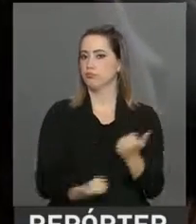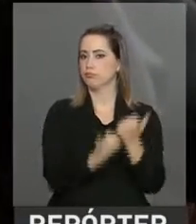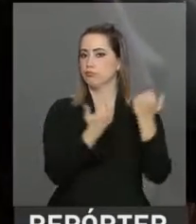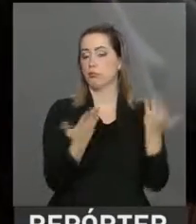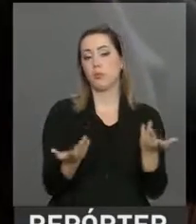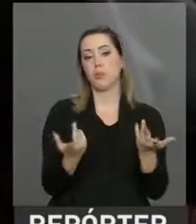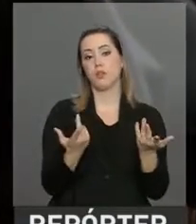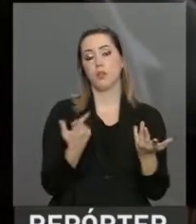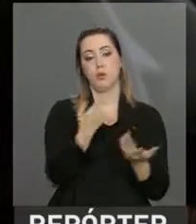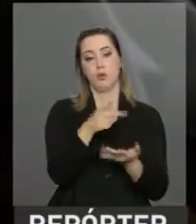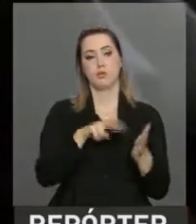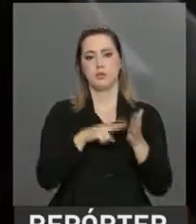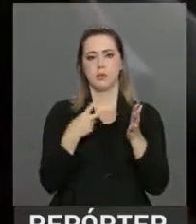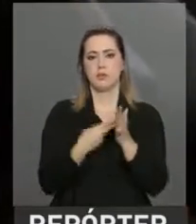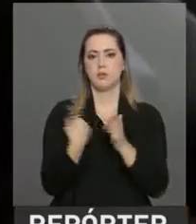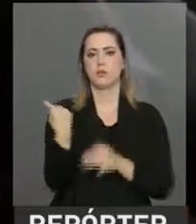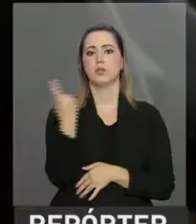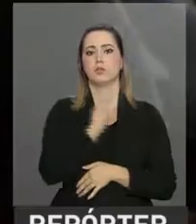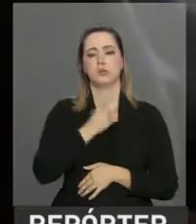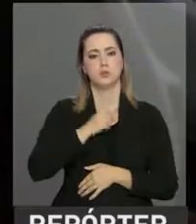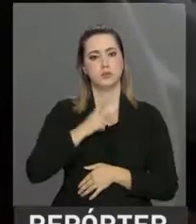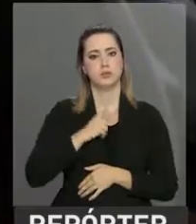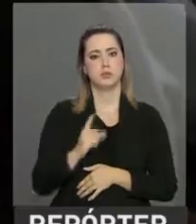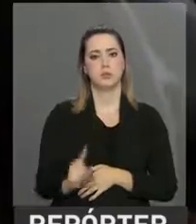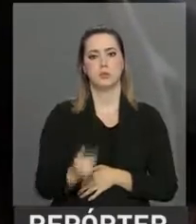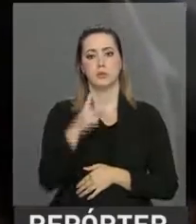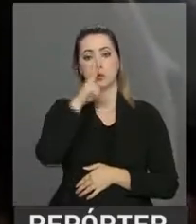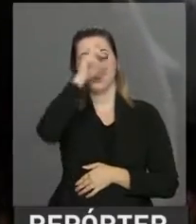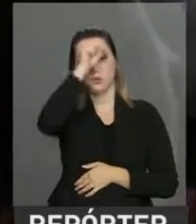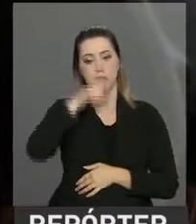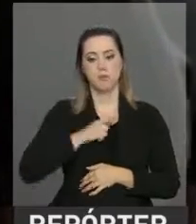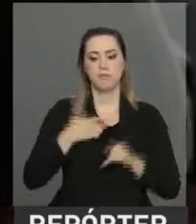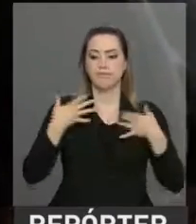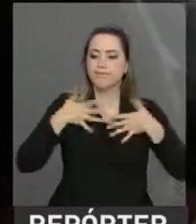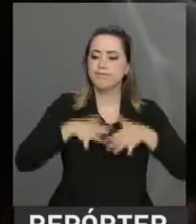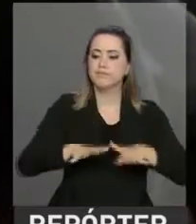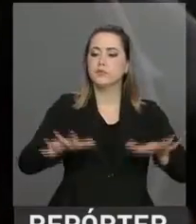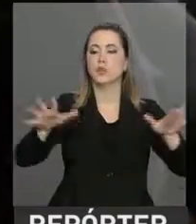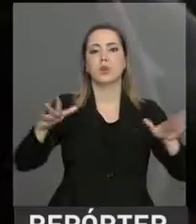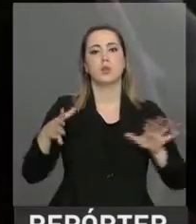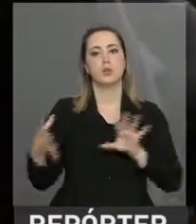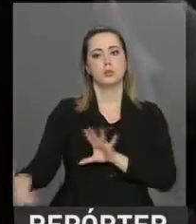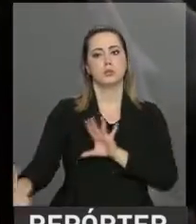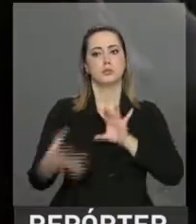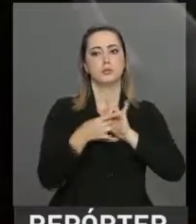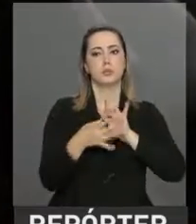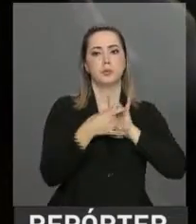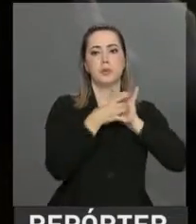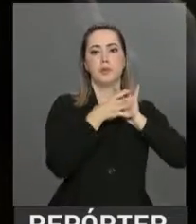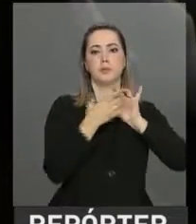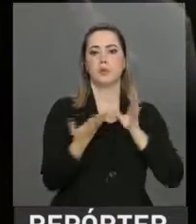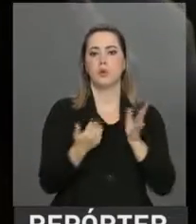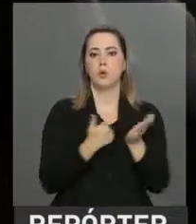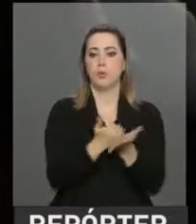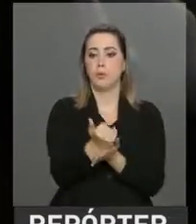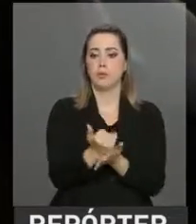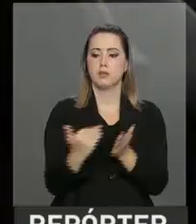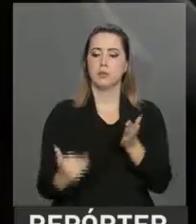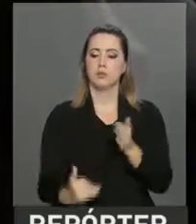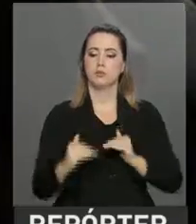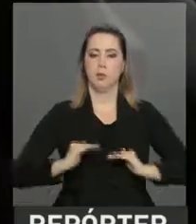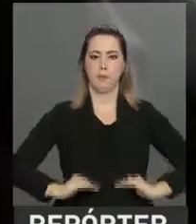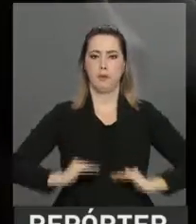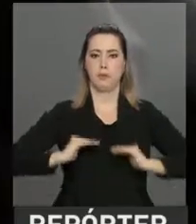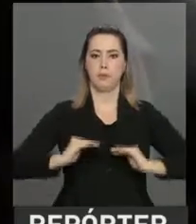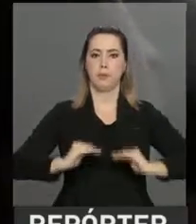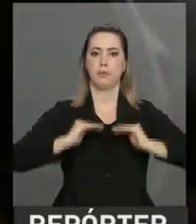nós temos uma força que se oxigena, que abre espaço para aqueles que começaram de baixo crescerem